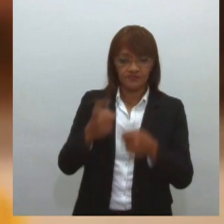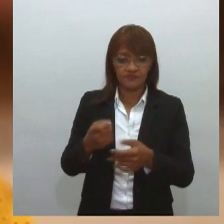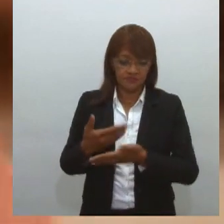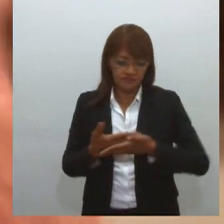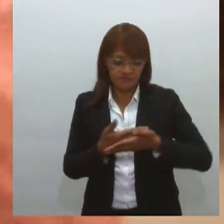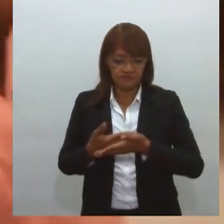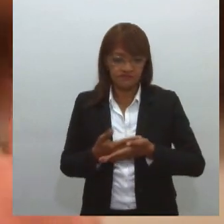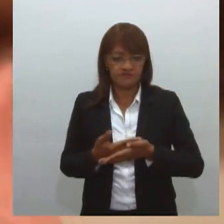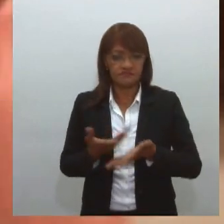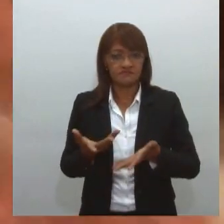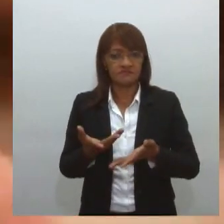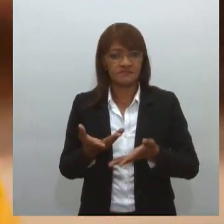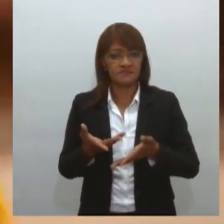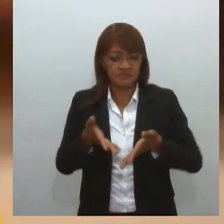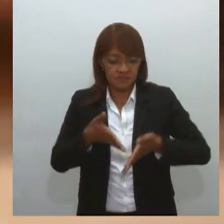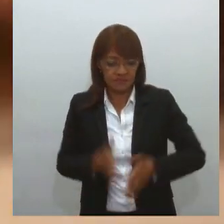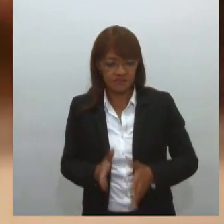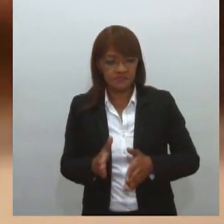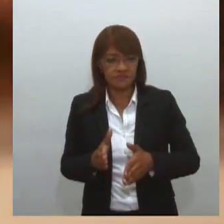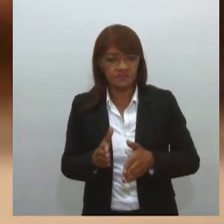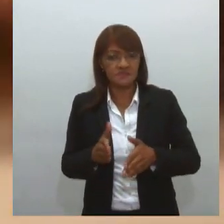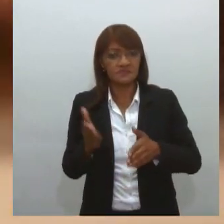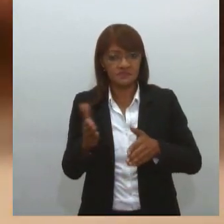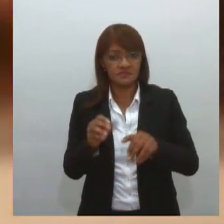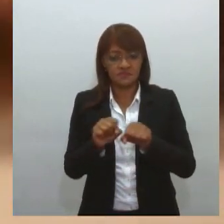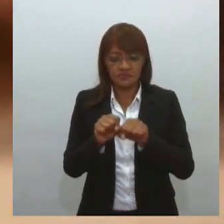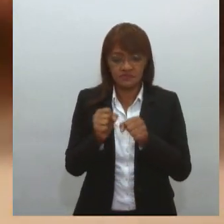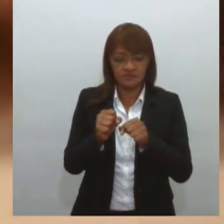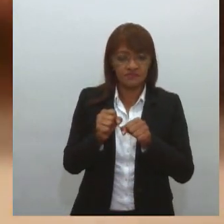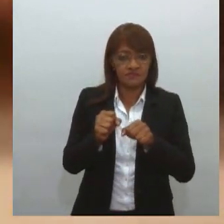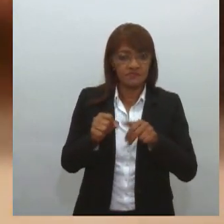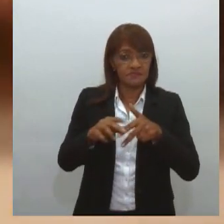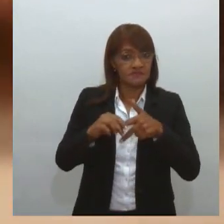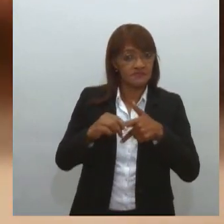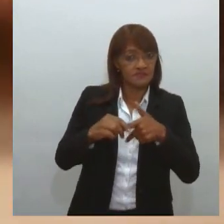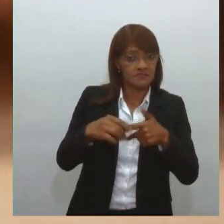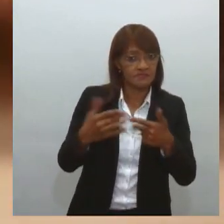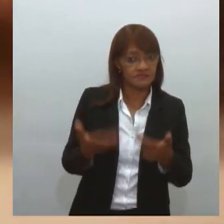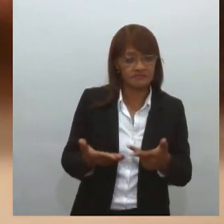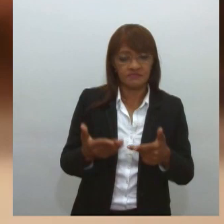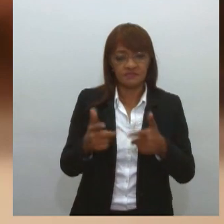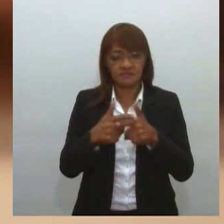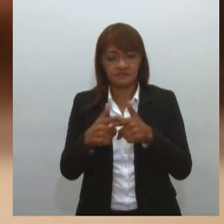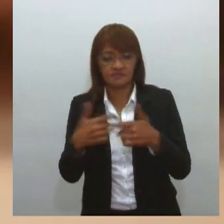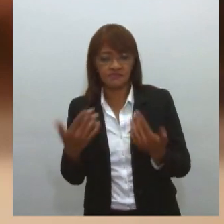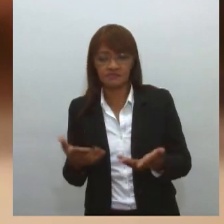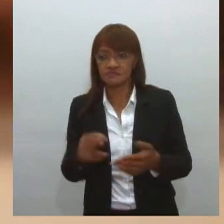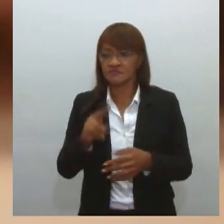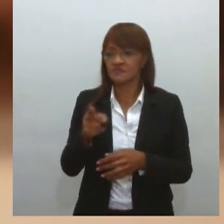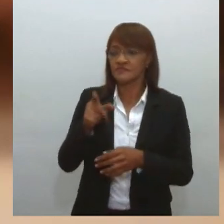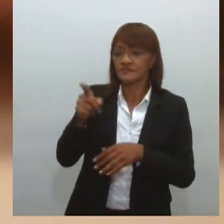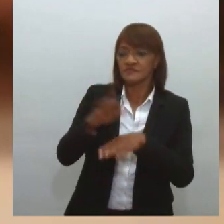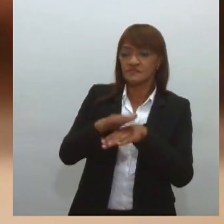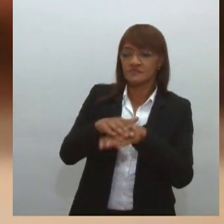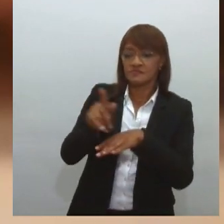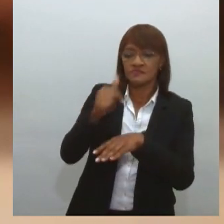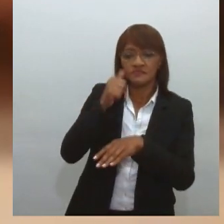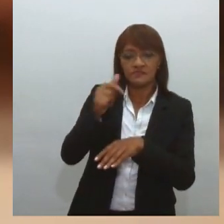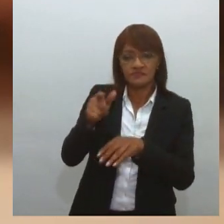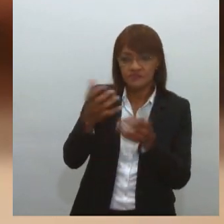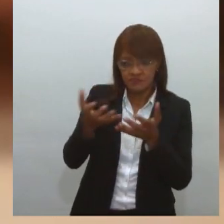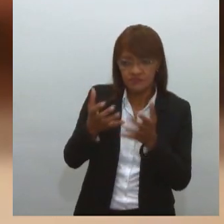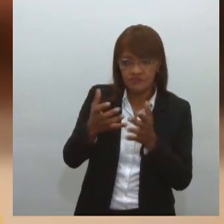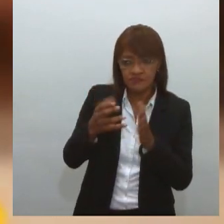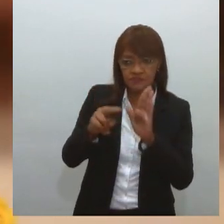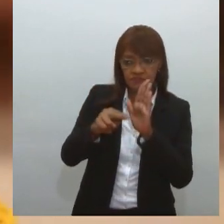lesões. Nós temos que saber como está o planejamento familiar, se essa mulher que quer fazer a ligadura de trompas, se está